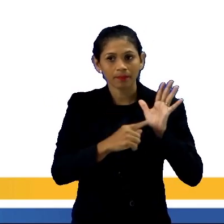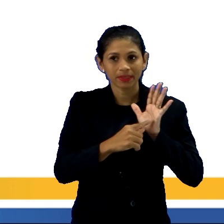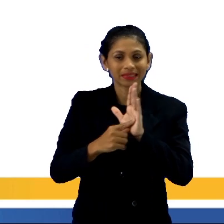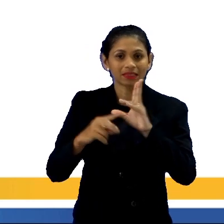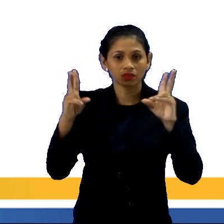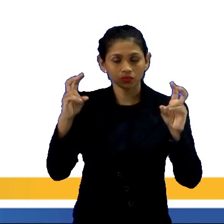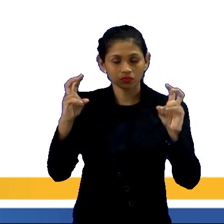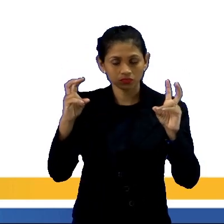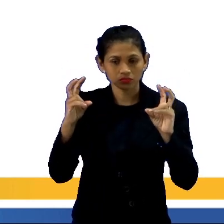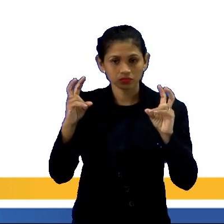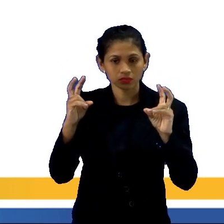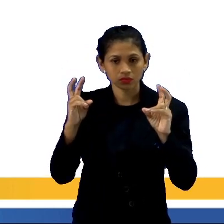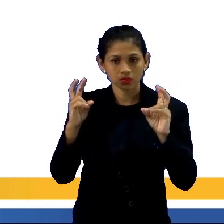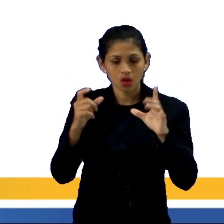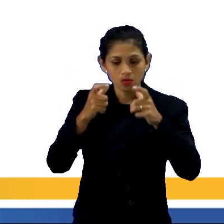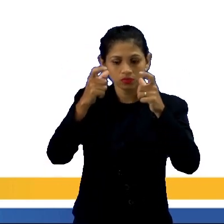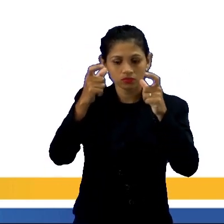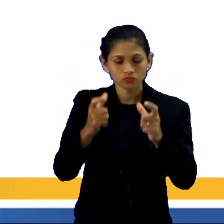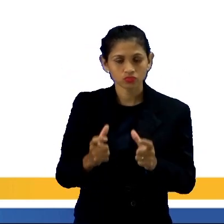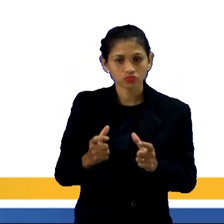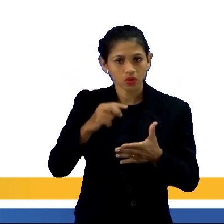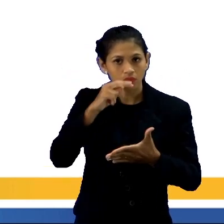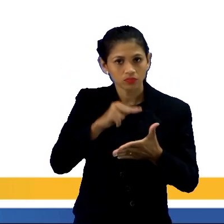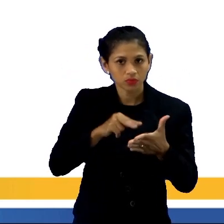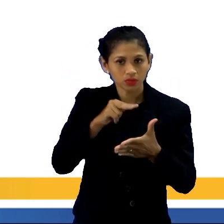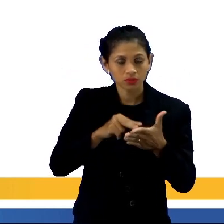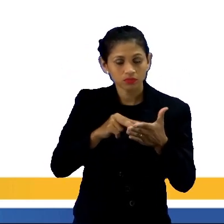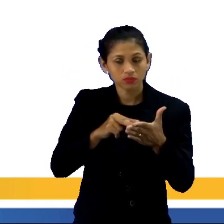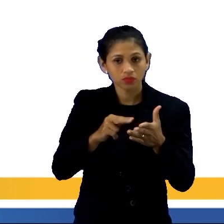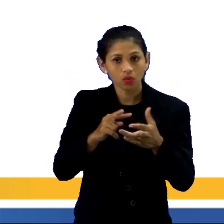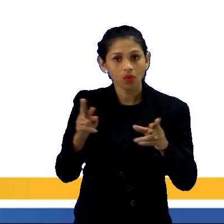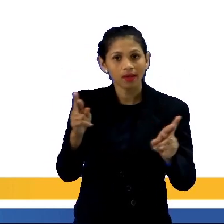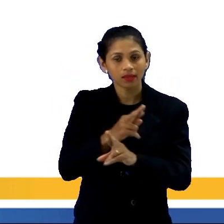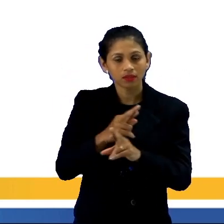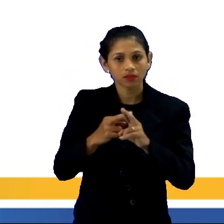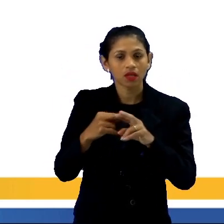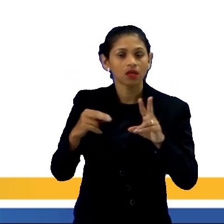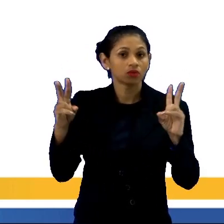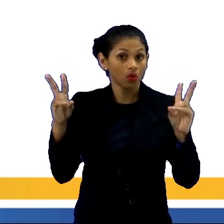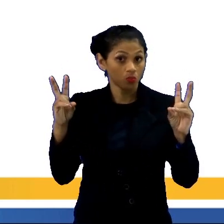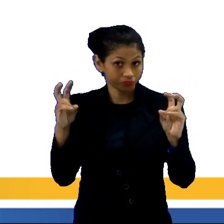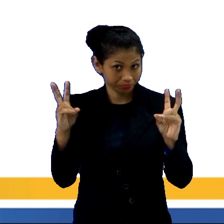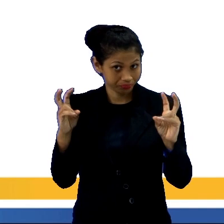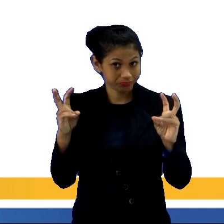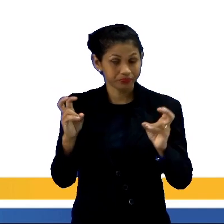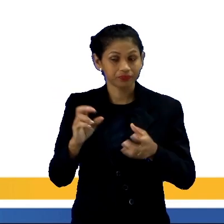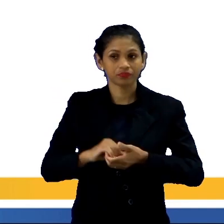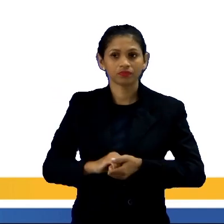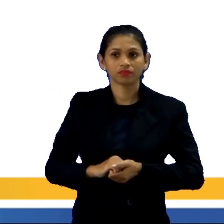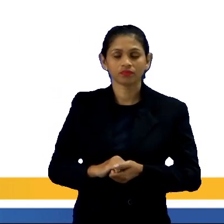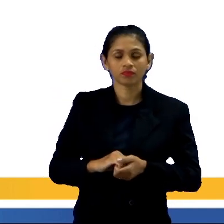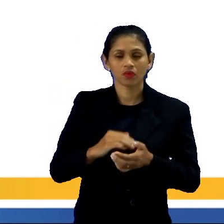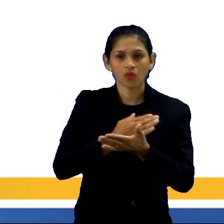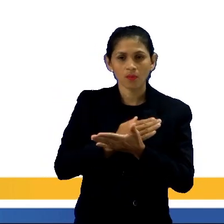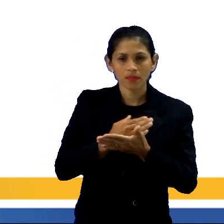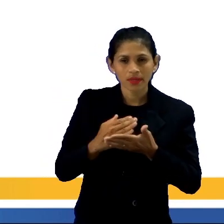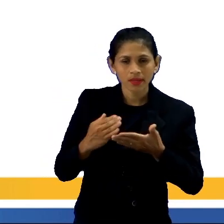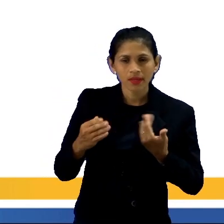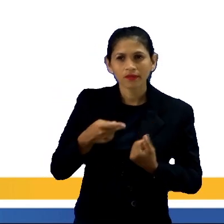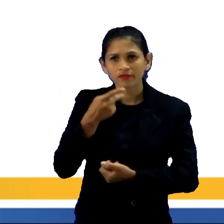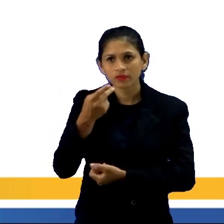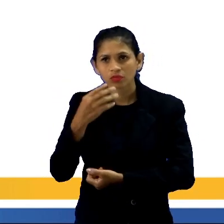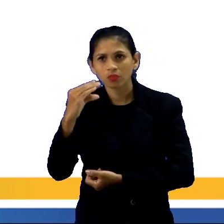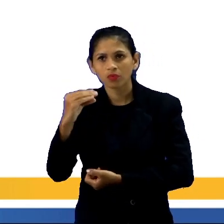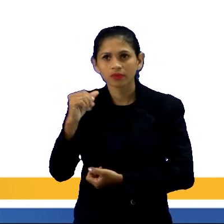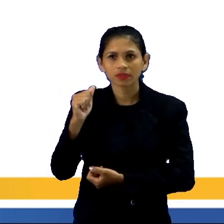o leitor a respeito da problemática, igual o texto que nós lemos, né? O jornalista começou ali falando sobre o Catar, sobre